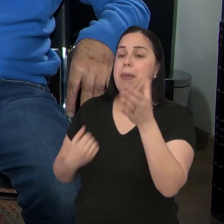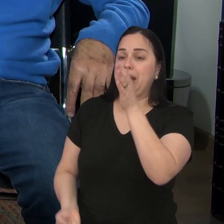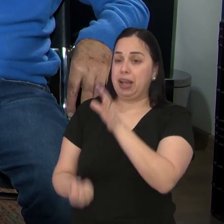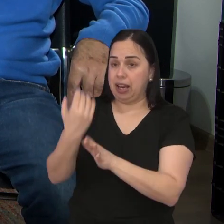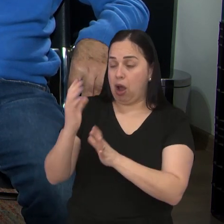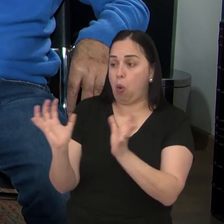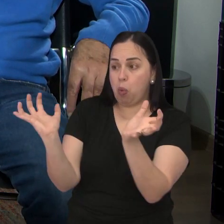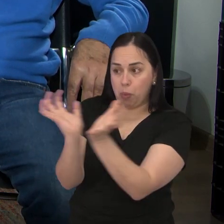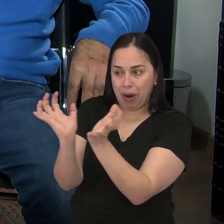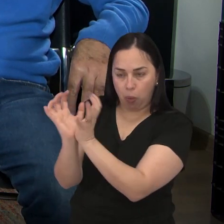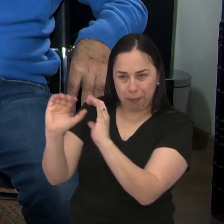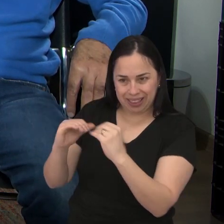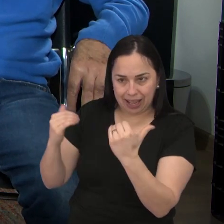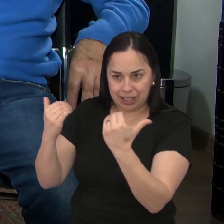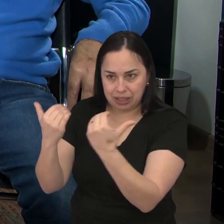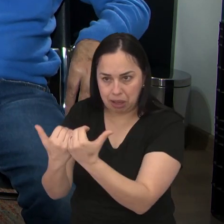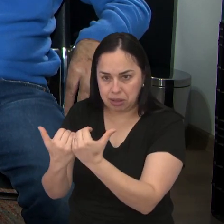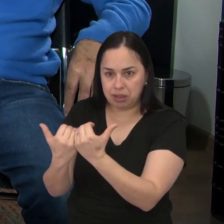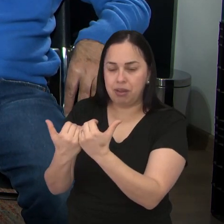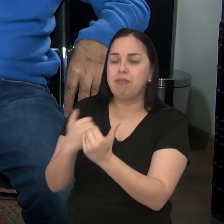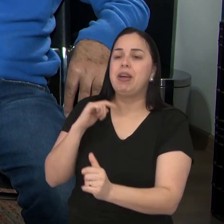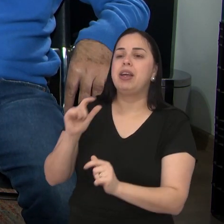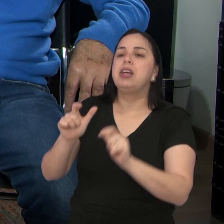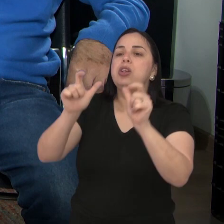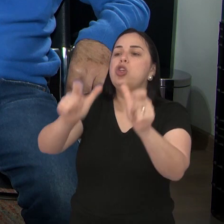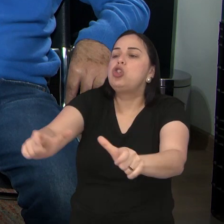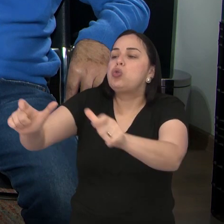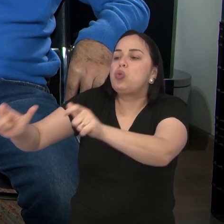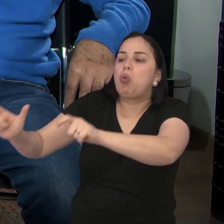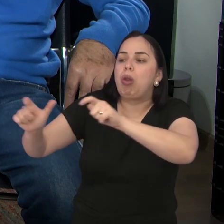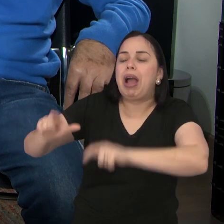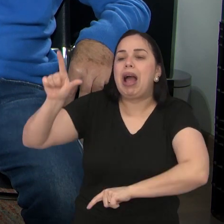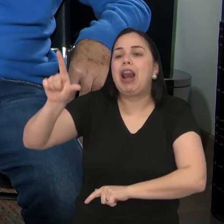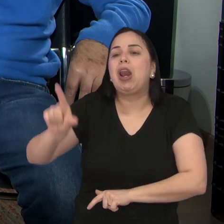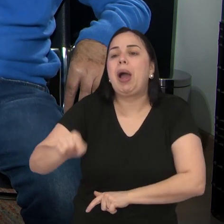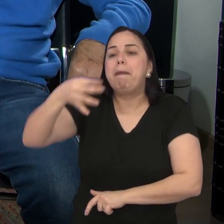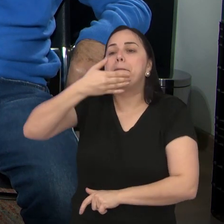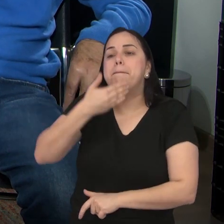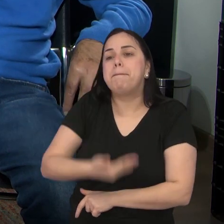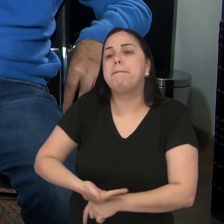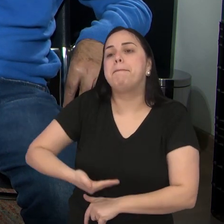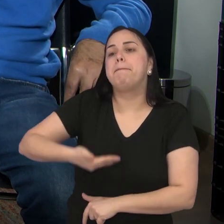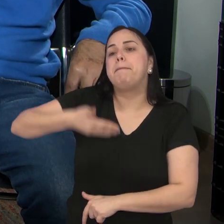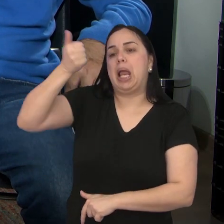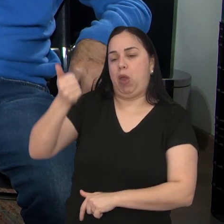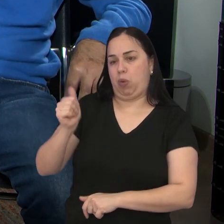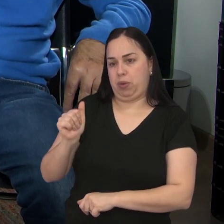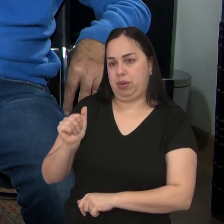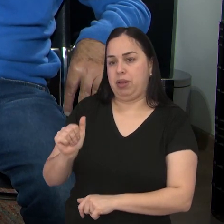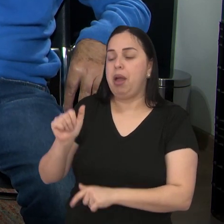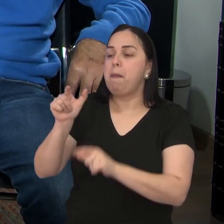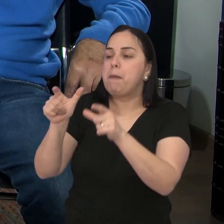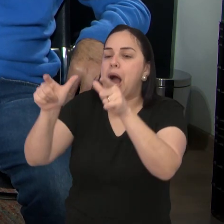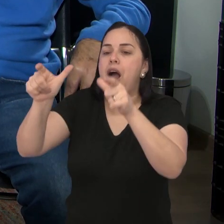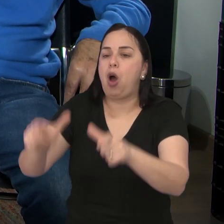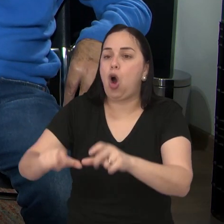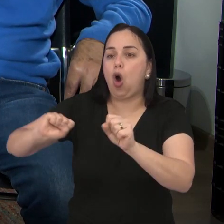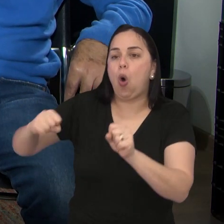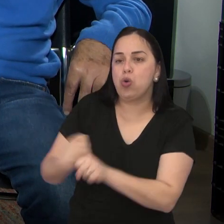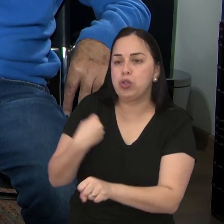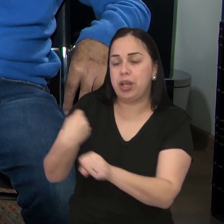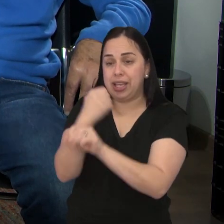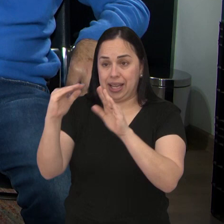como o nosso pescador, vai escolher o melhor lugar que ele pode ter